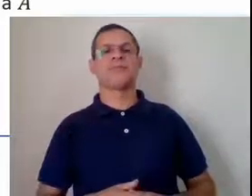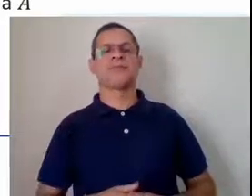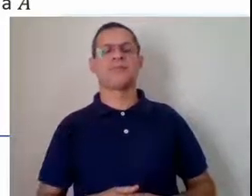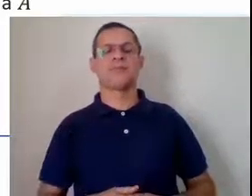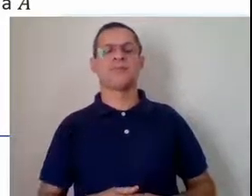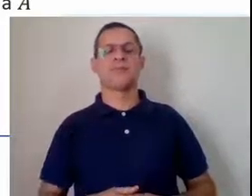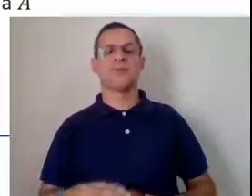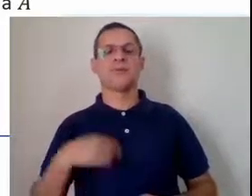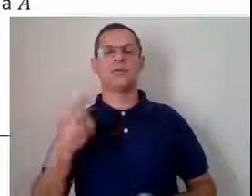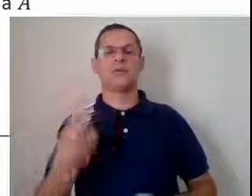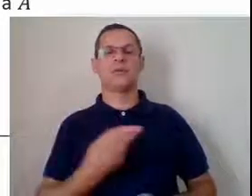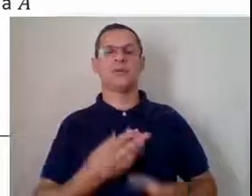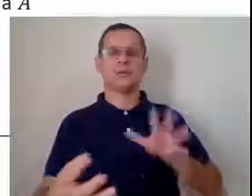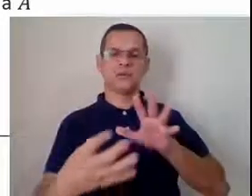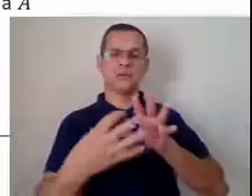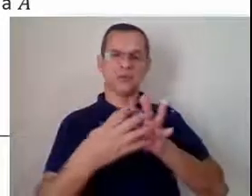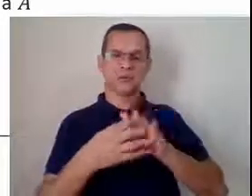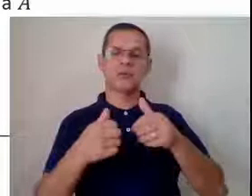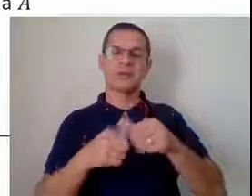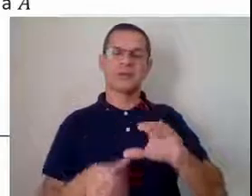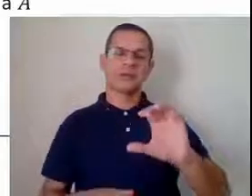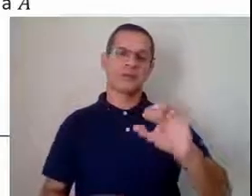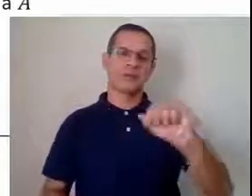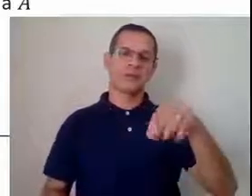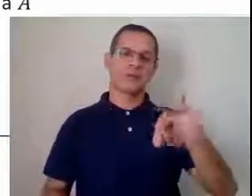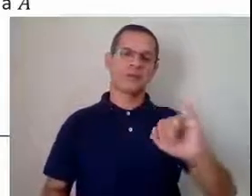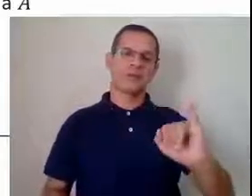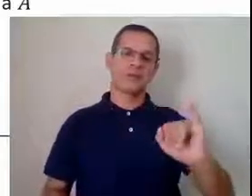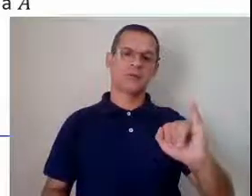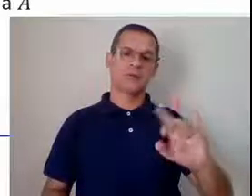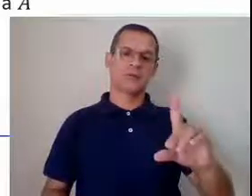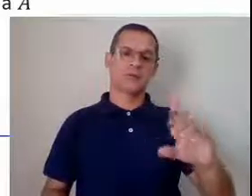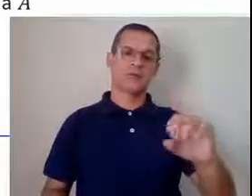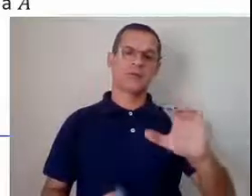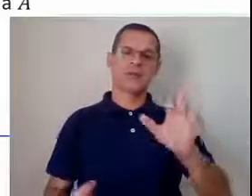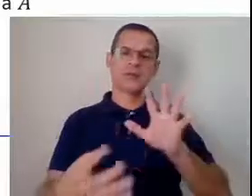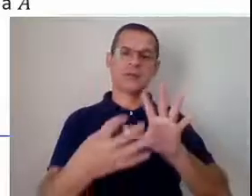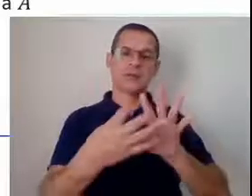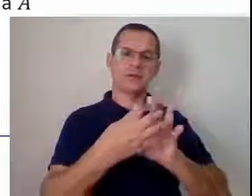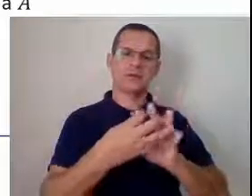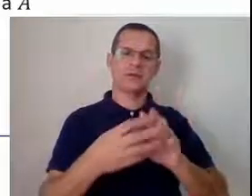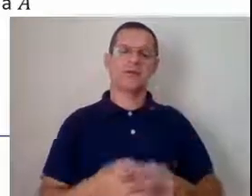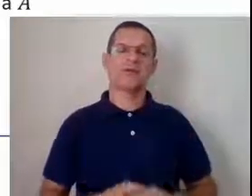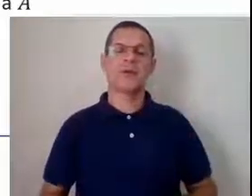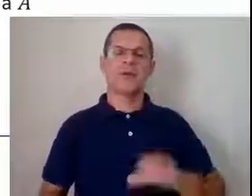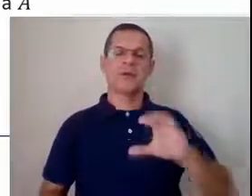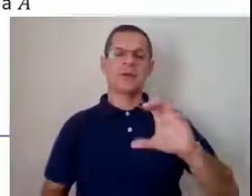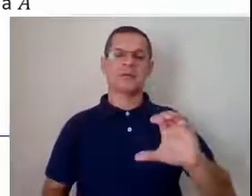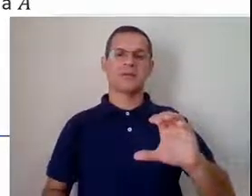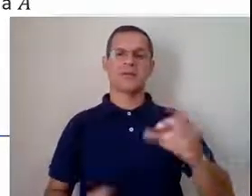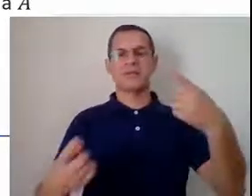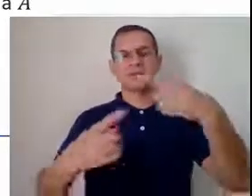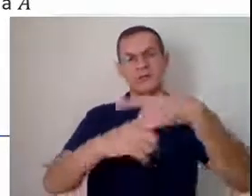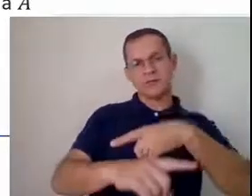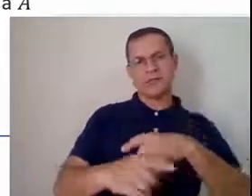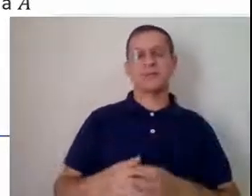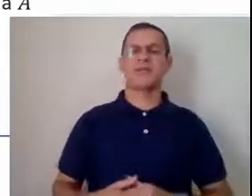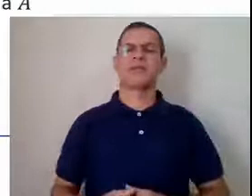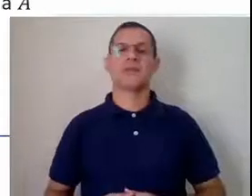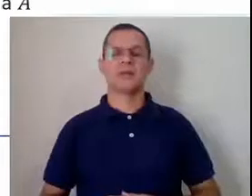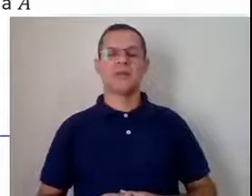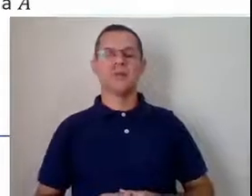é o nosso símbolo de está contido. E o símbolo do C invertido